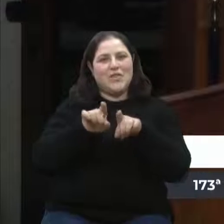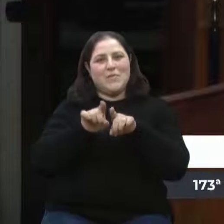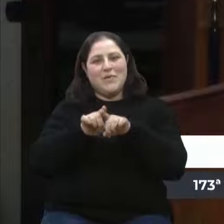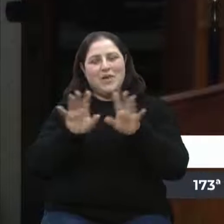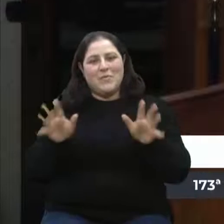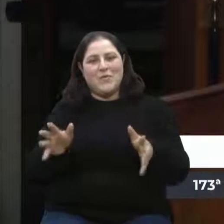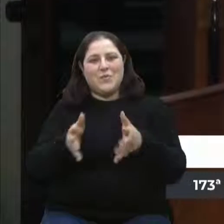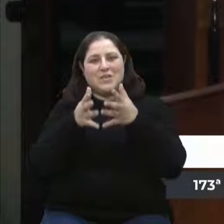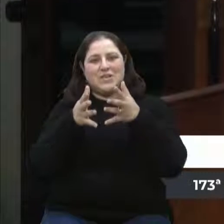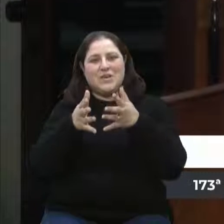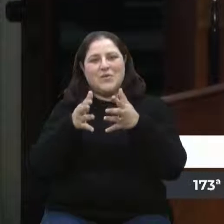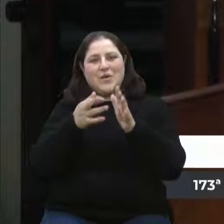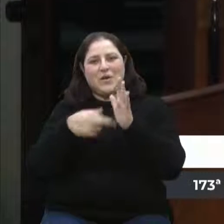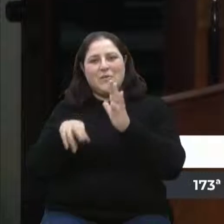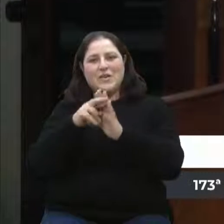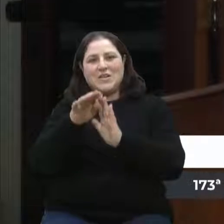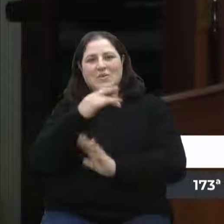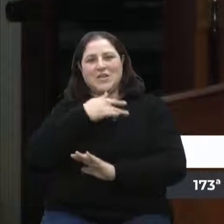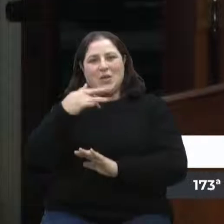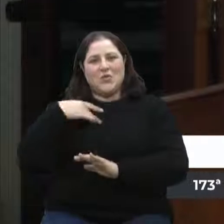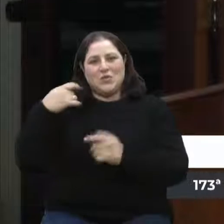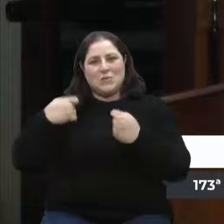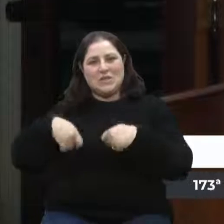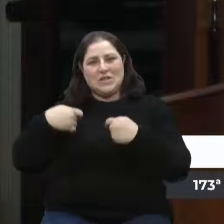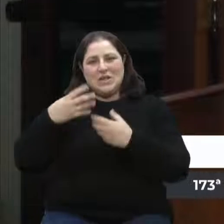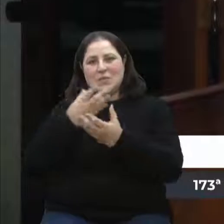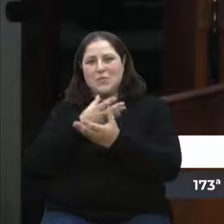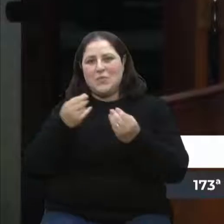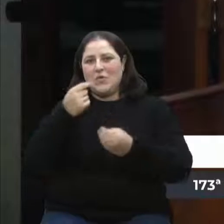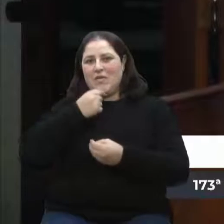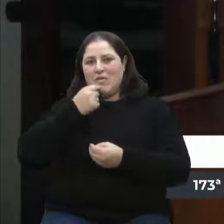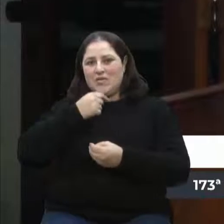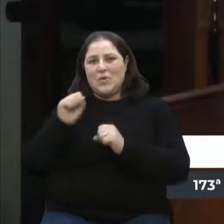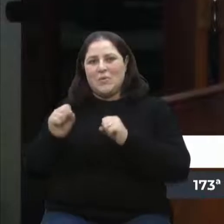saúde, que são tão necessárias em nosso município. E